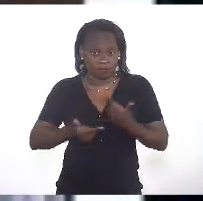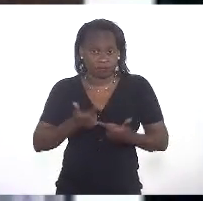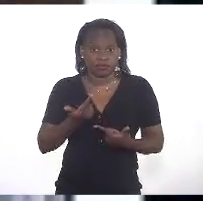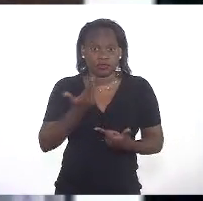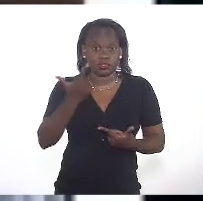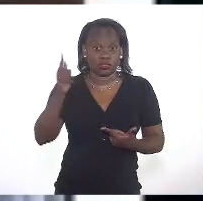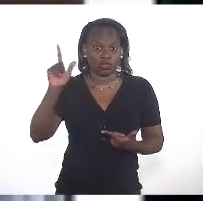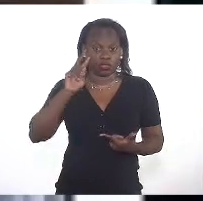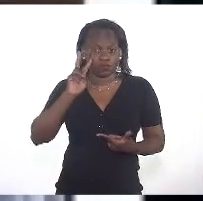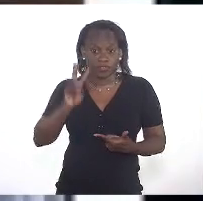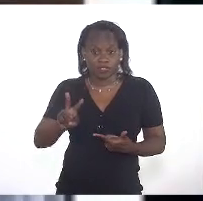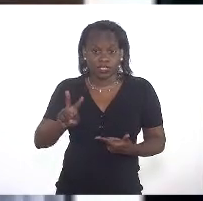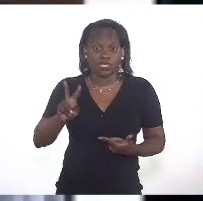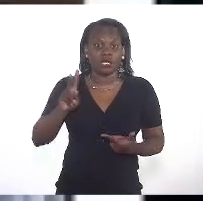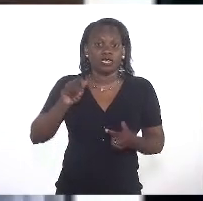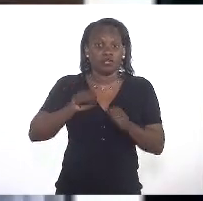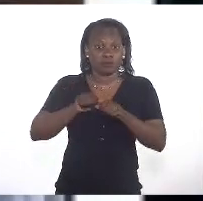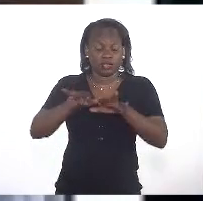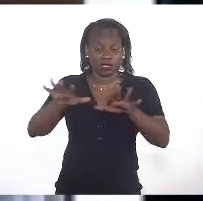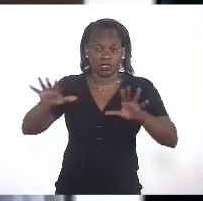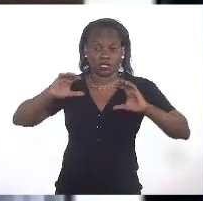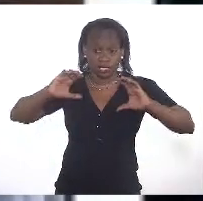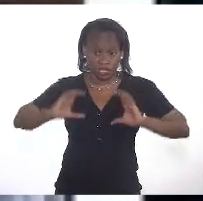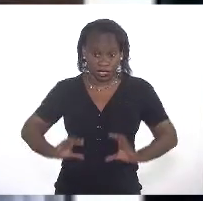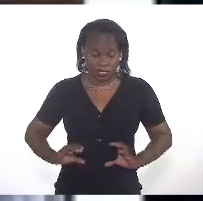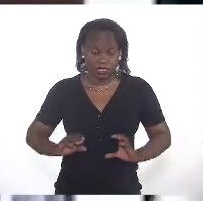outro viés, que é a dimensão cidadã,